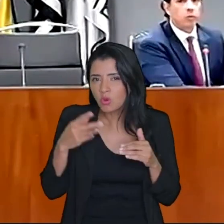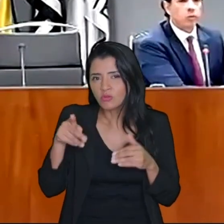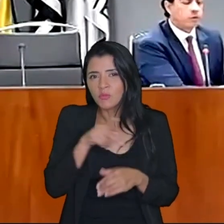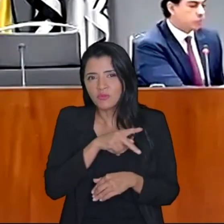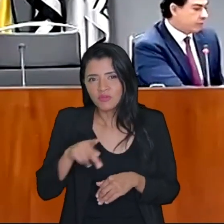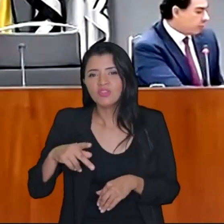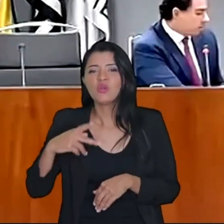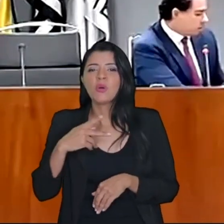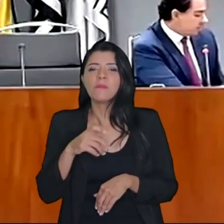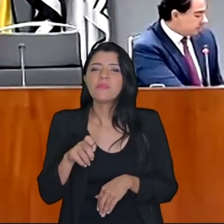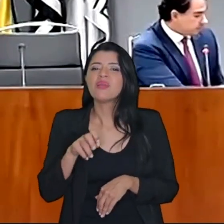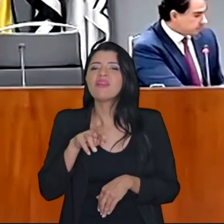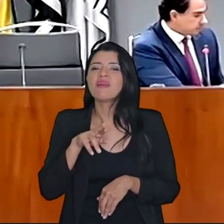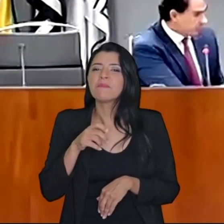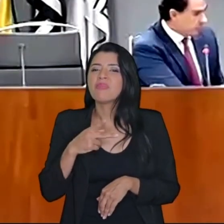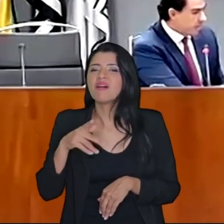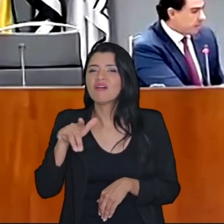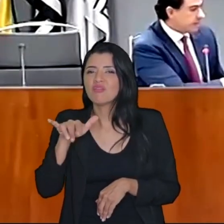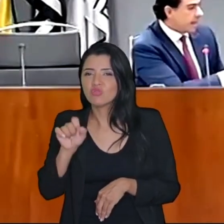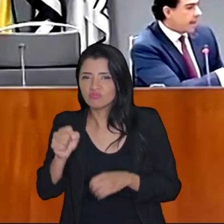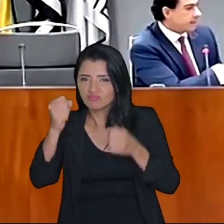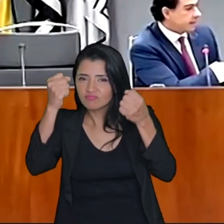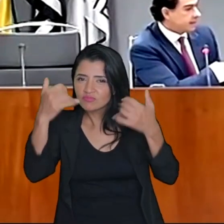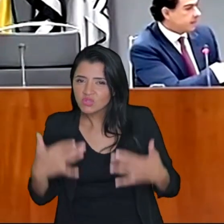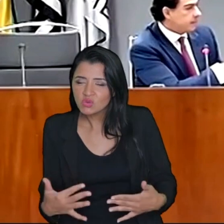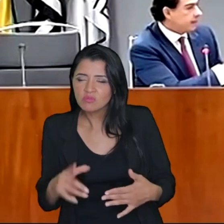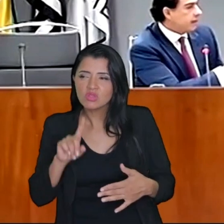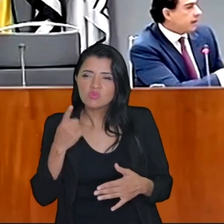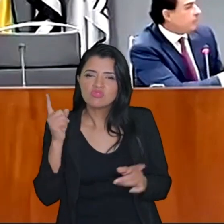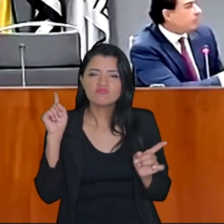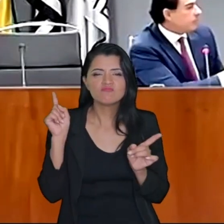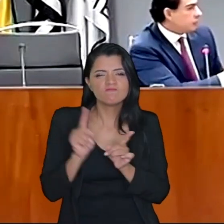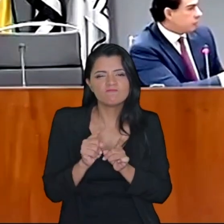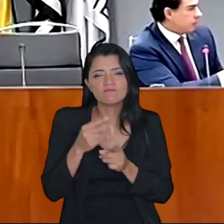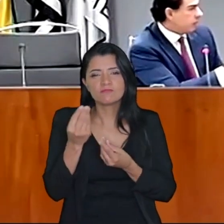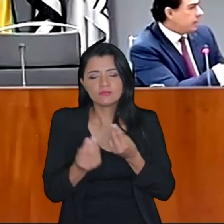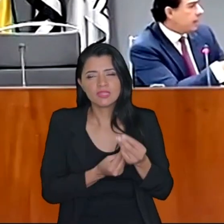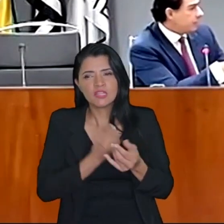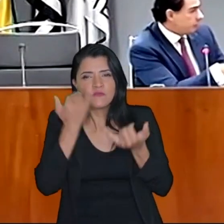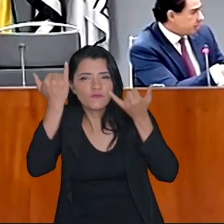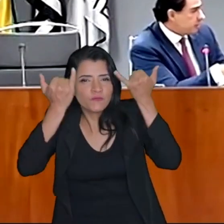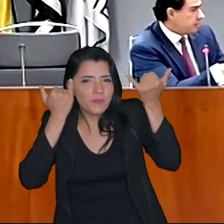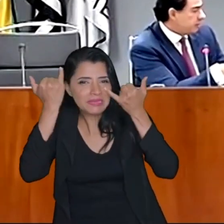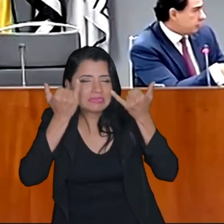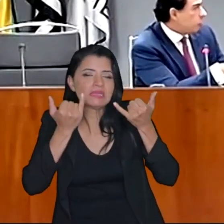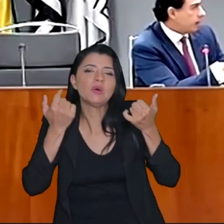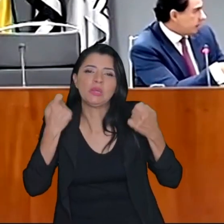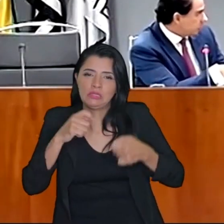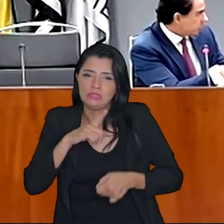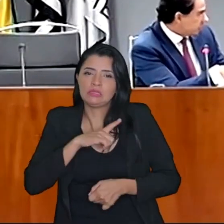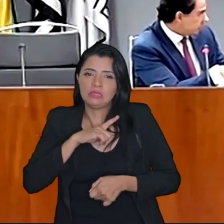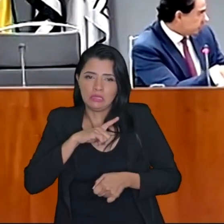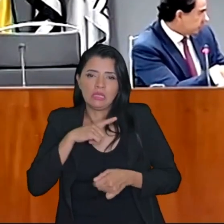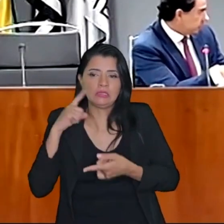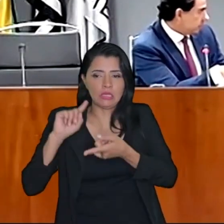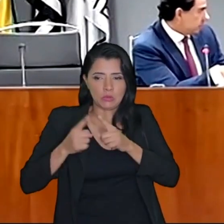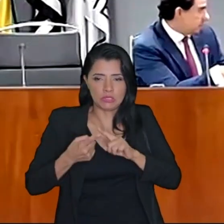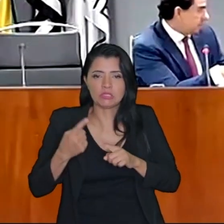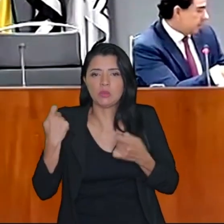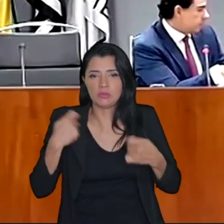Paulo colocou, mas uma forma de minimizar essa assimetria informacional que inegavelmente existe em qualquer